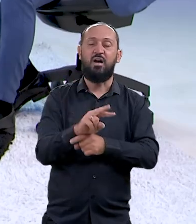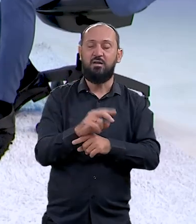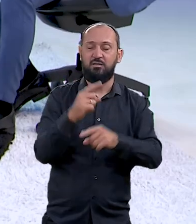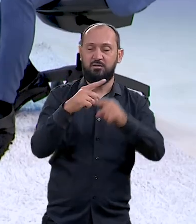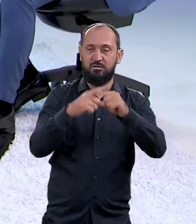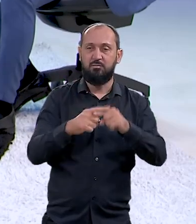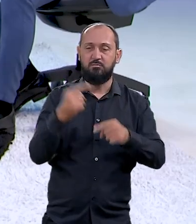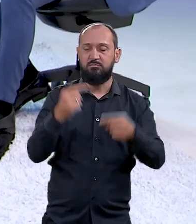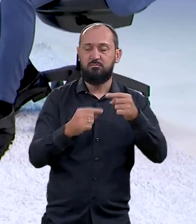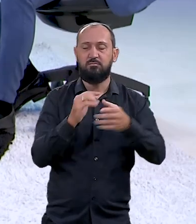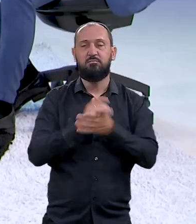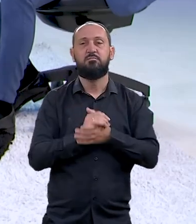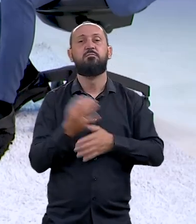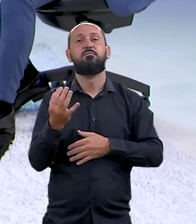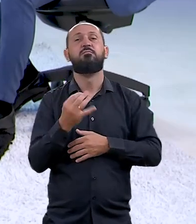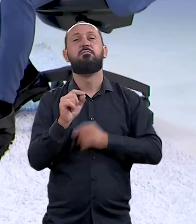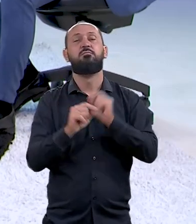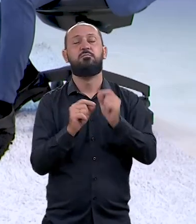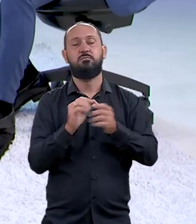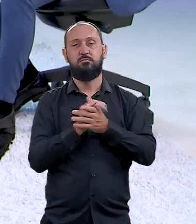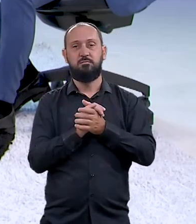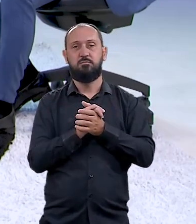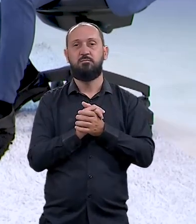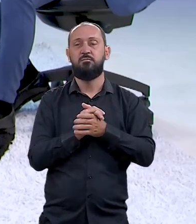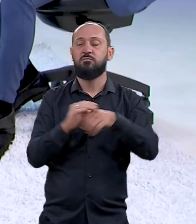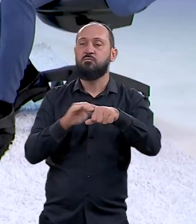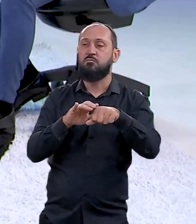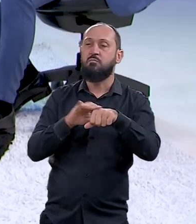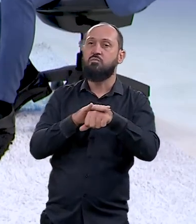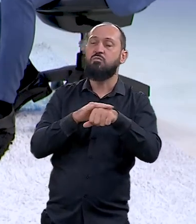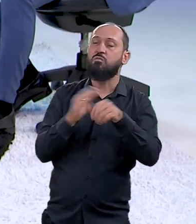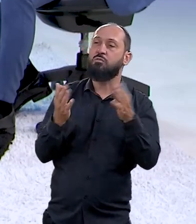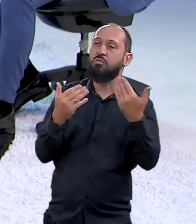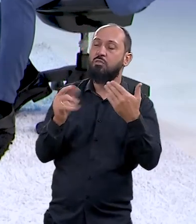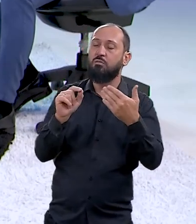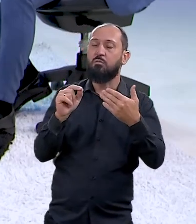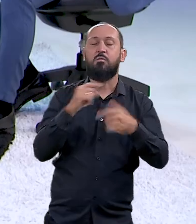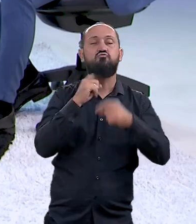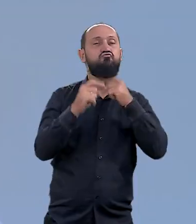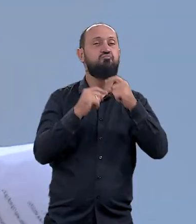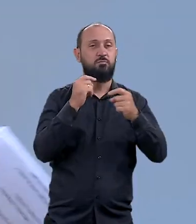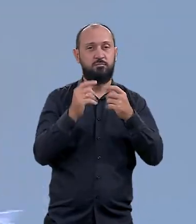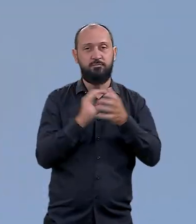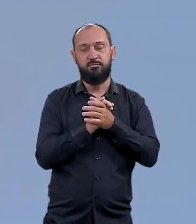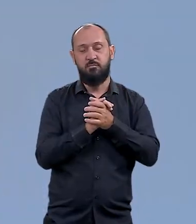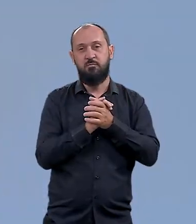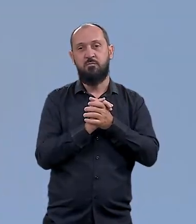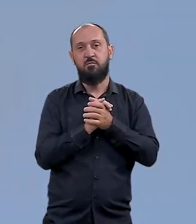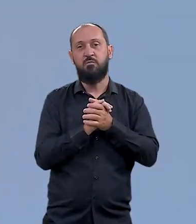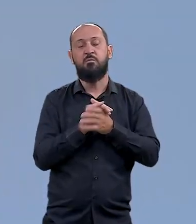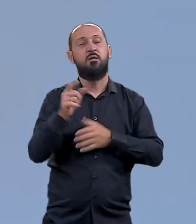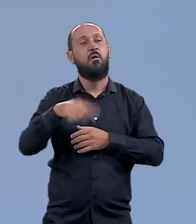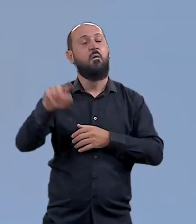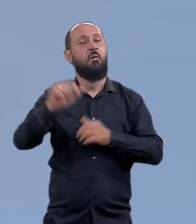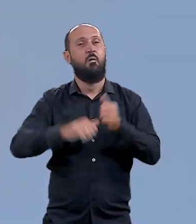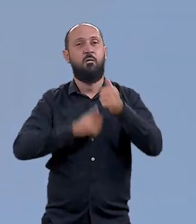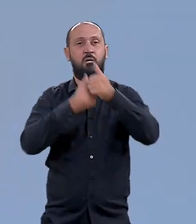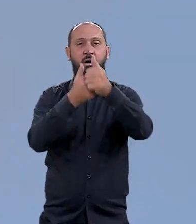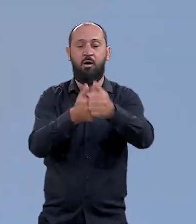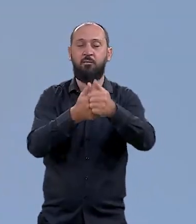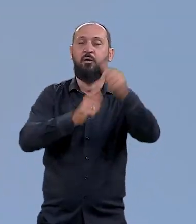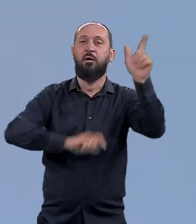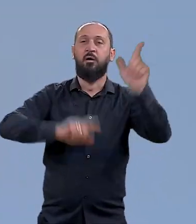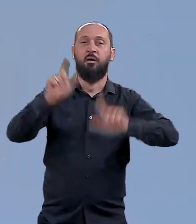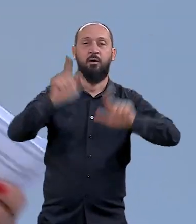disputa. Perfeito, doutor Valeriano Fontoura conversou com a gente, esclareceu várias dúvidas para nós e para todos que nos acompanham aqui na